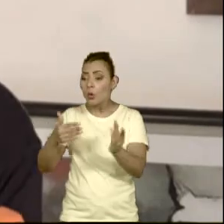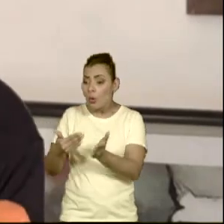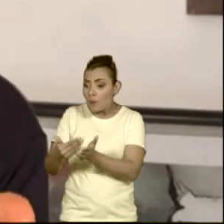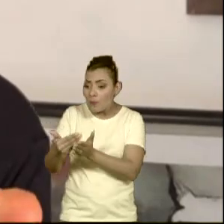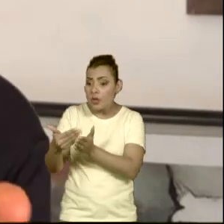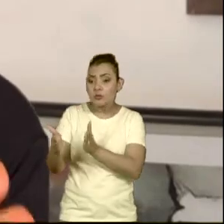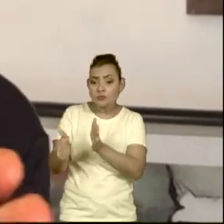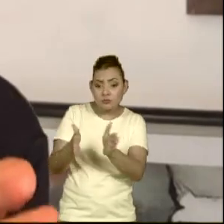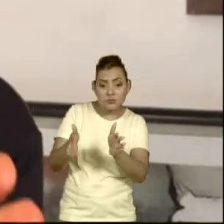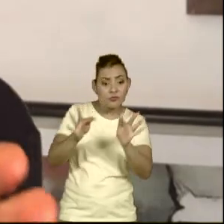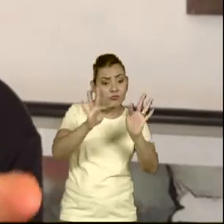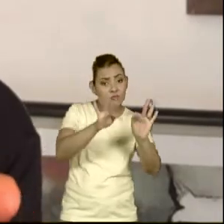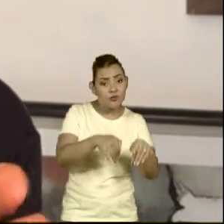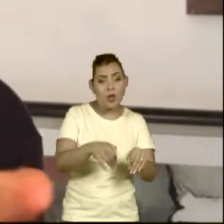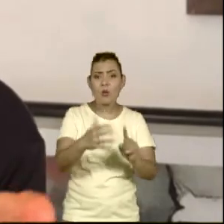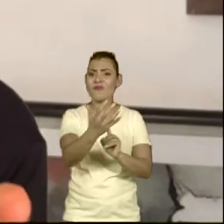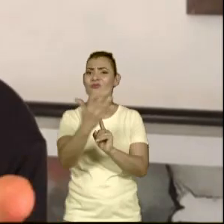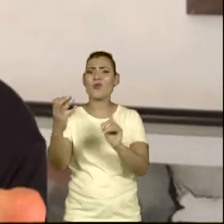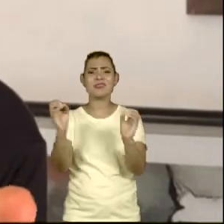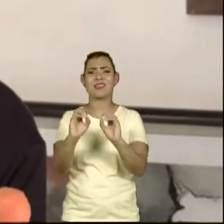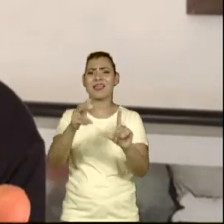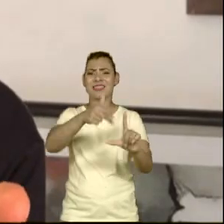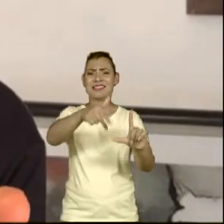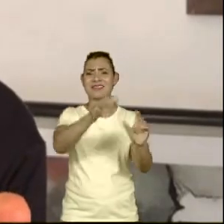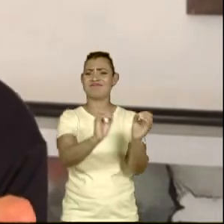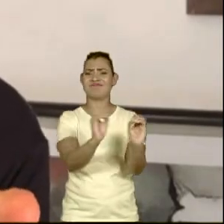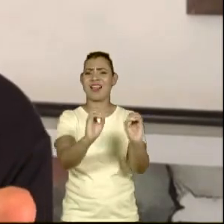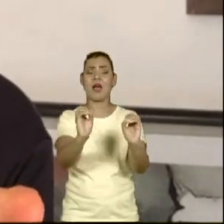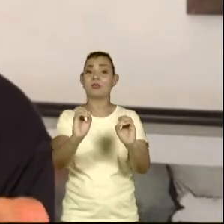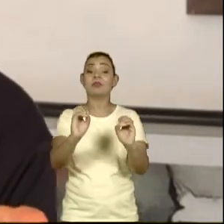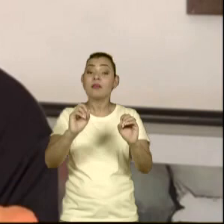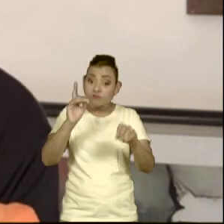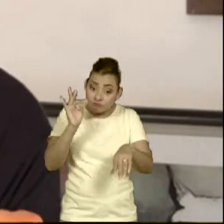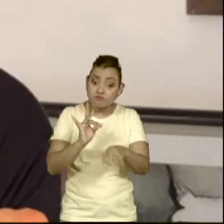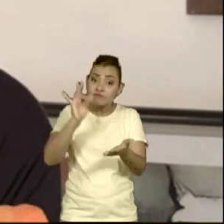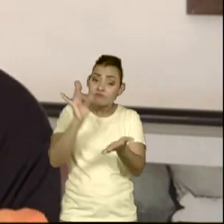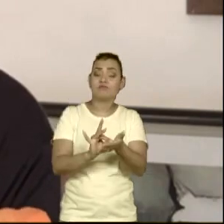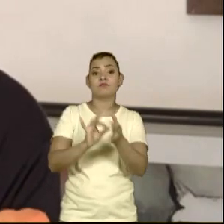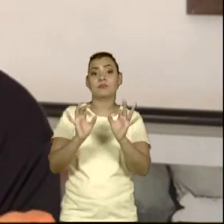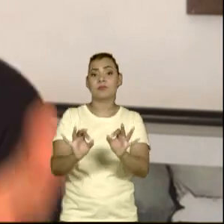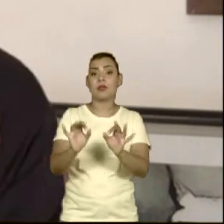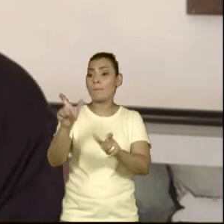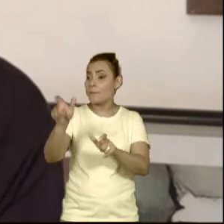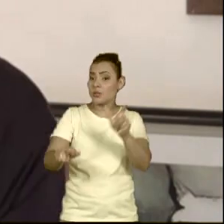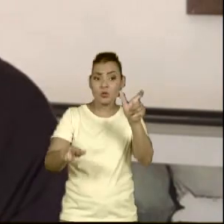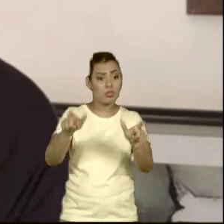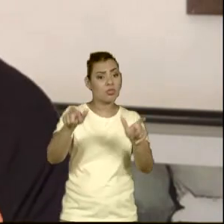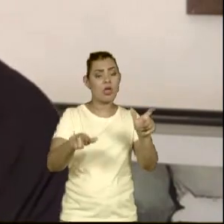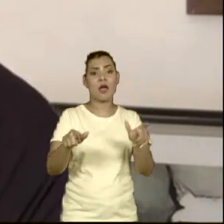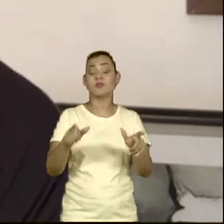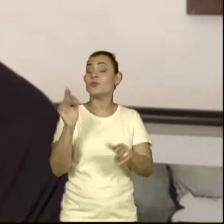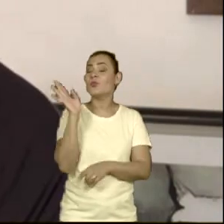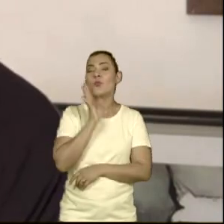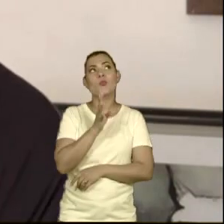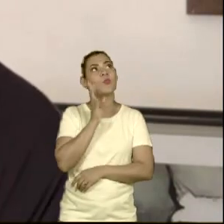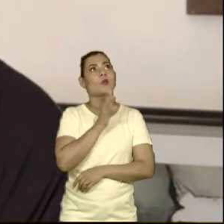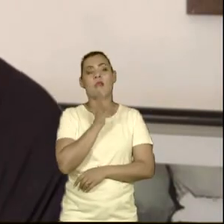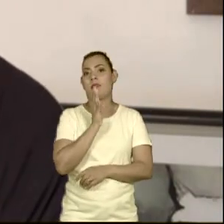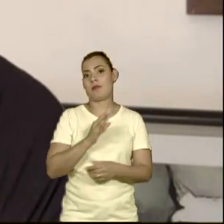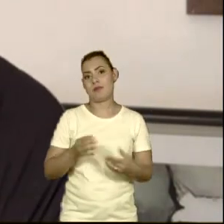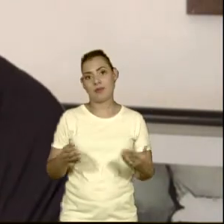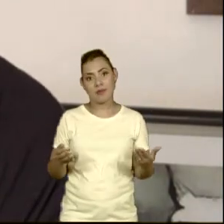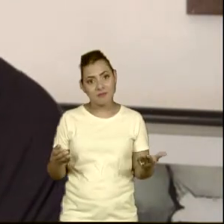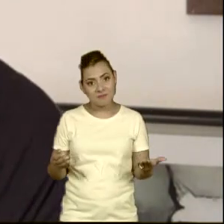e fim, sem intervenção nenhuma de desenho animado no meio. E isso foi muito motivador,